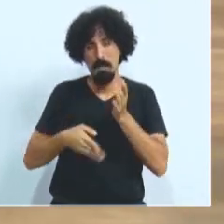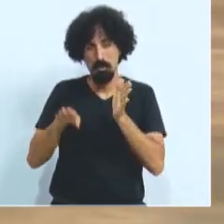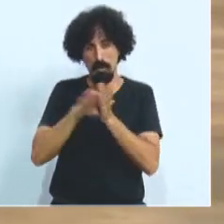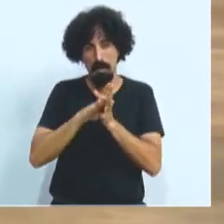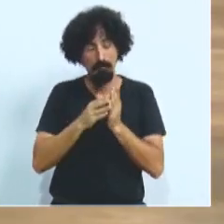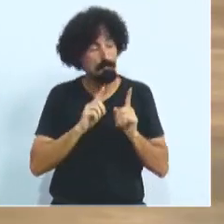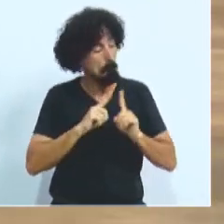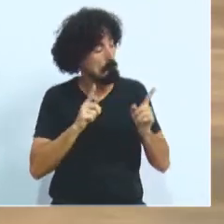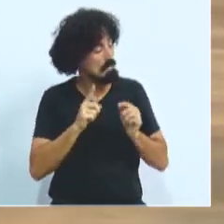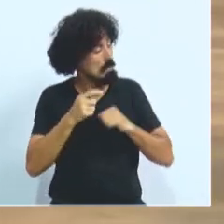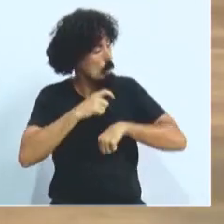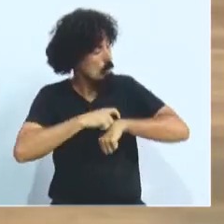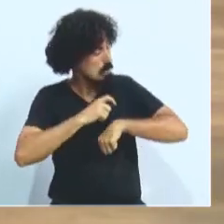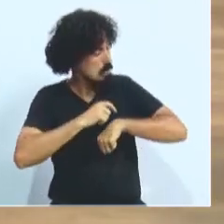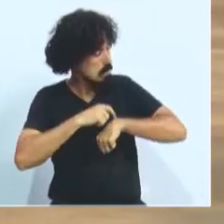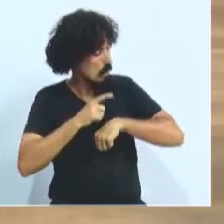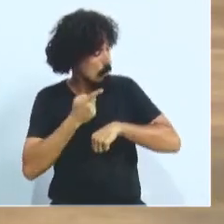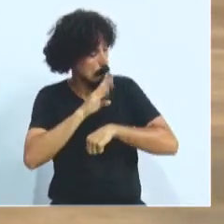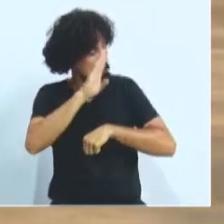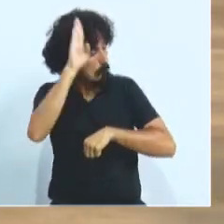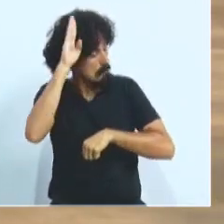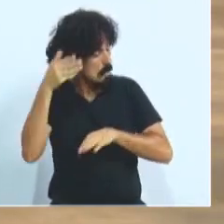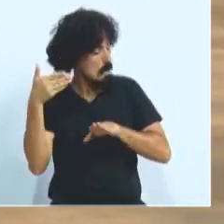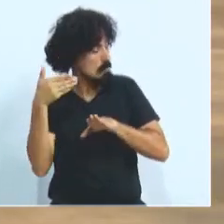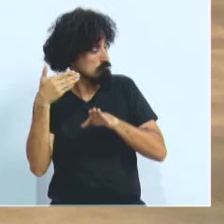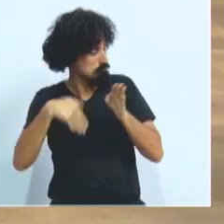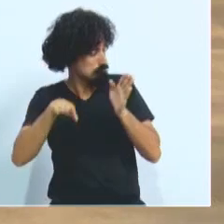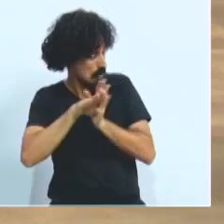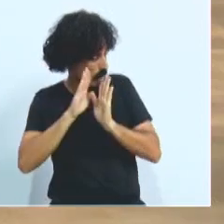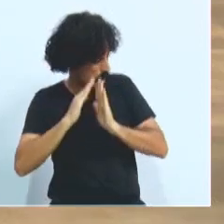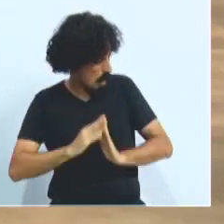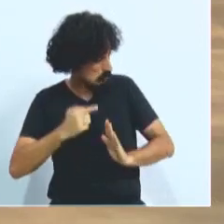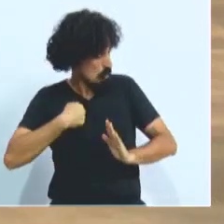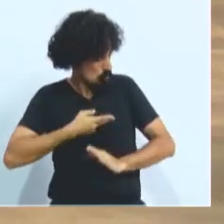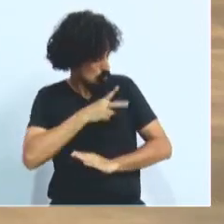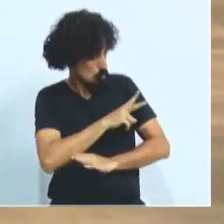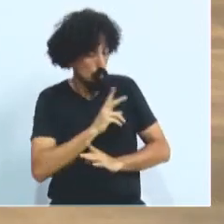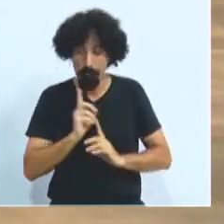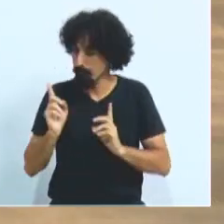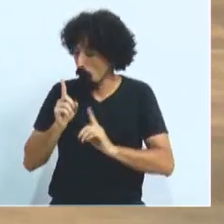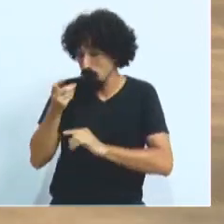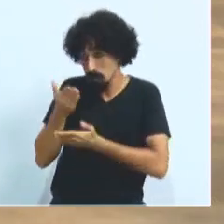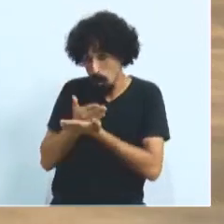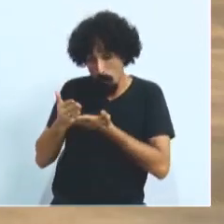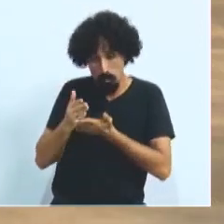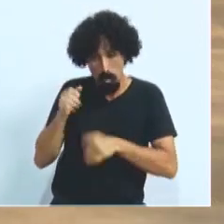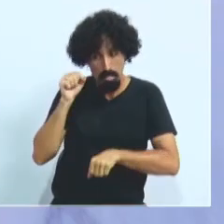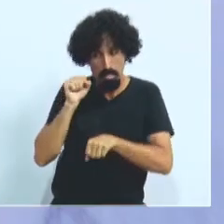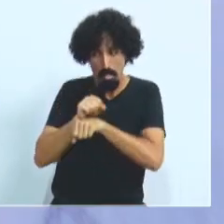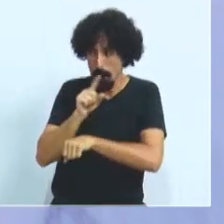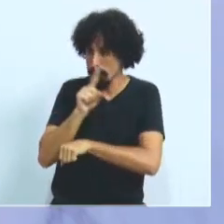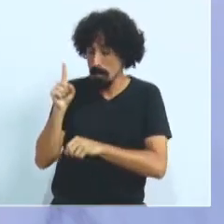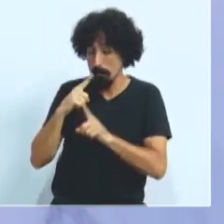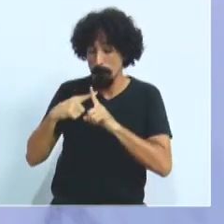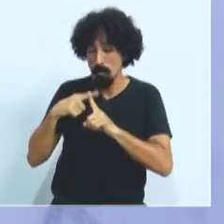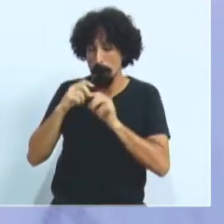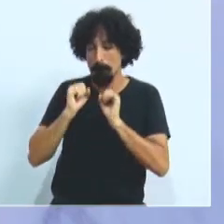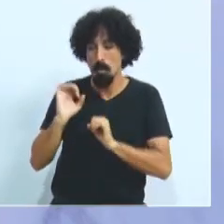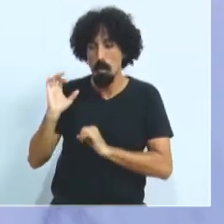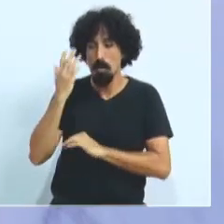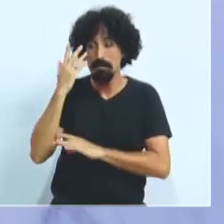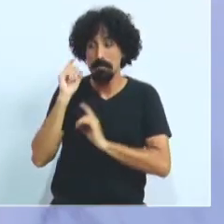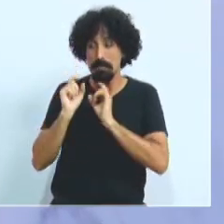corpo de bombeiros ou o SAMU chegam, eu vou continuar, não vou parar, não vou desistir. Depois que iniciou, não para. Não para mais. O que pode acontecer é